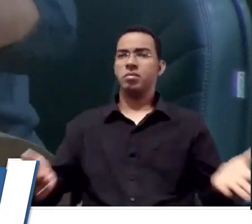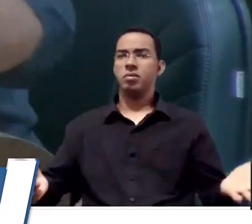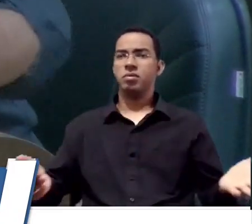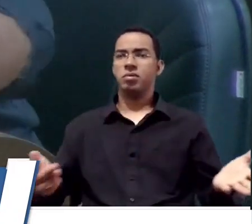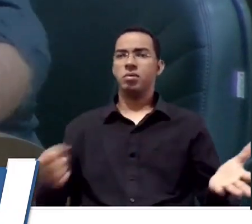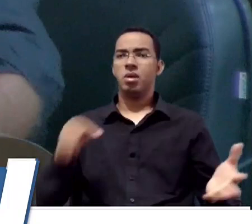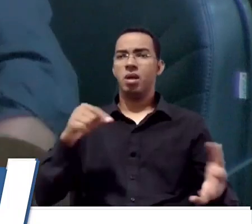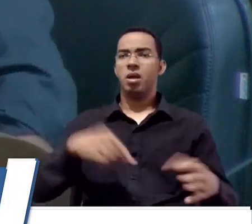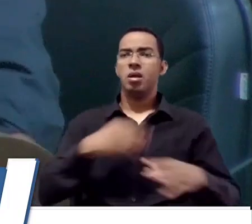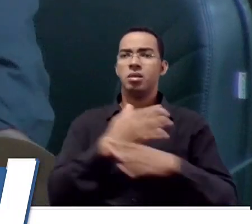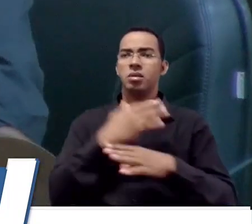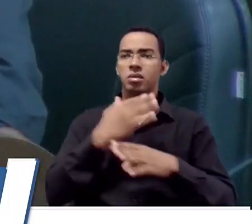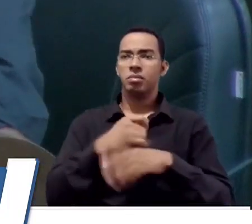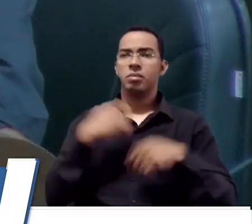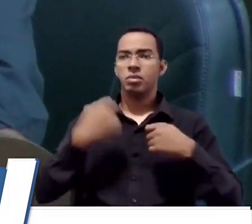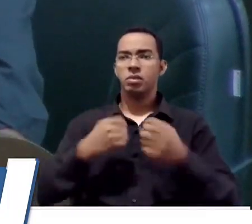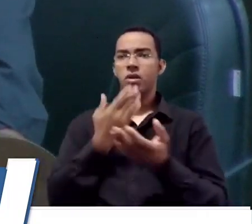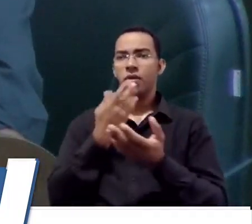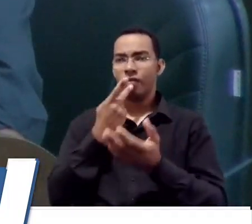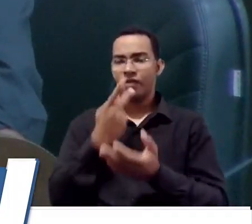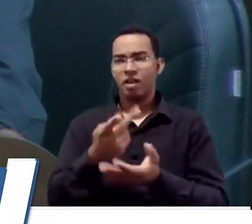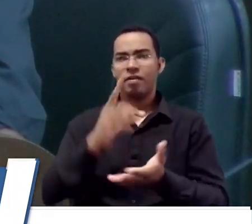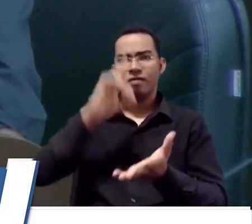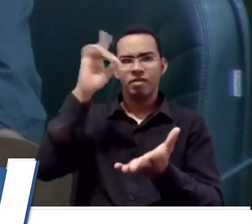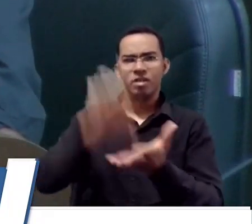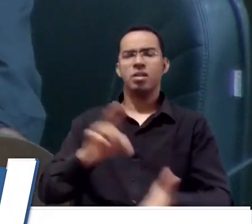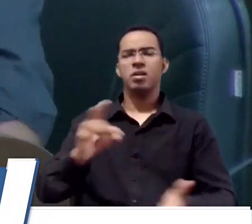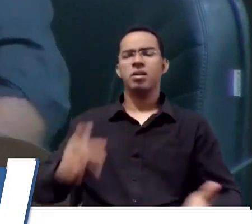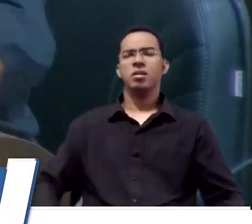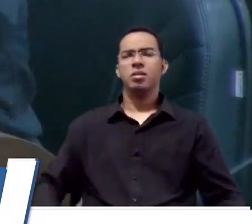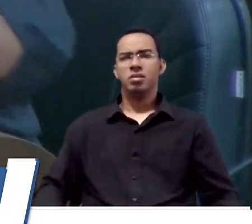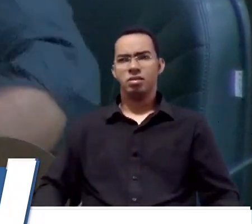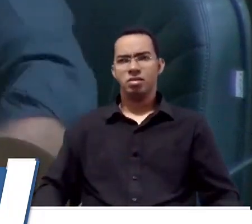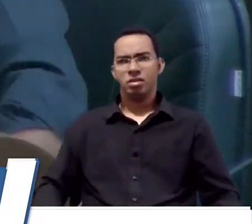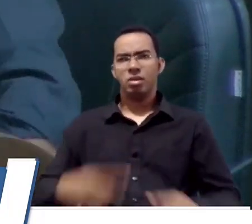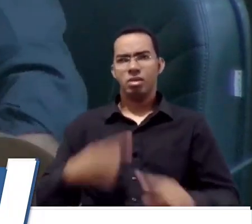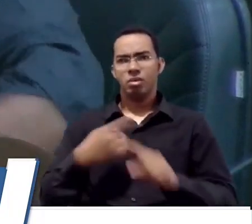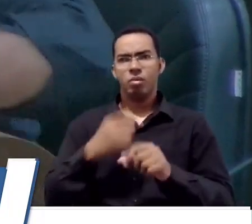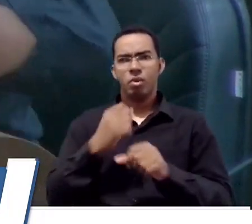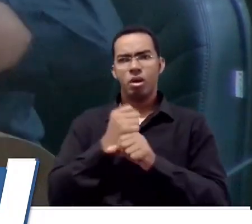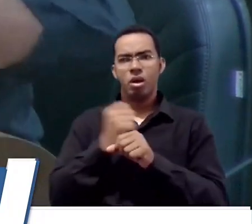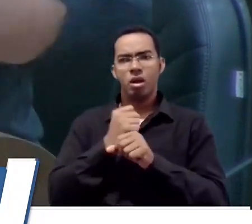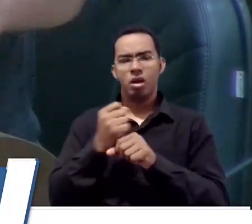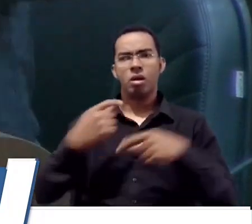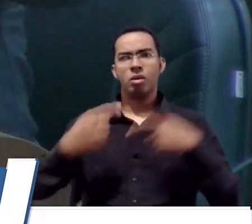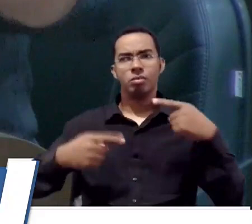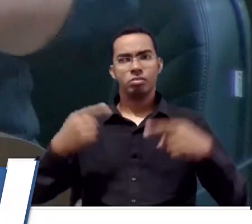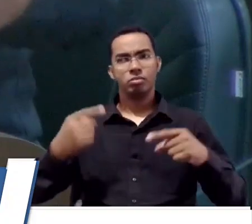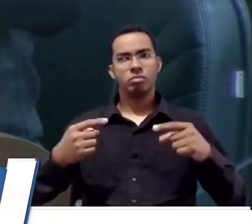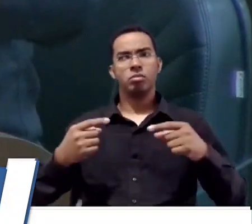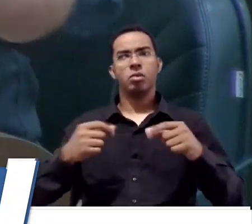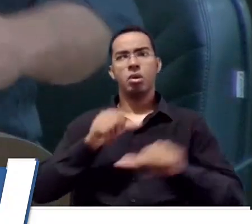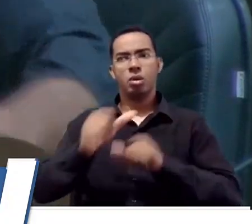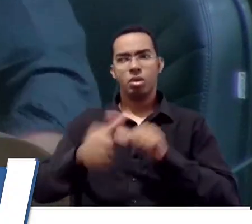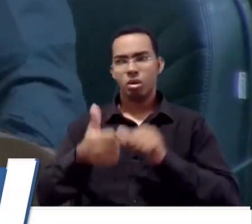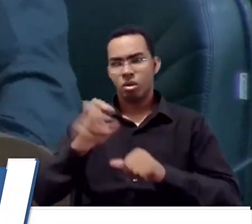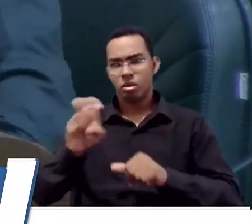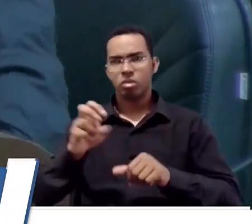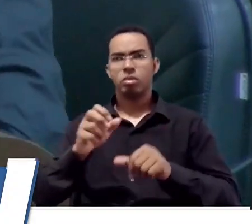cidade tem que começar a falar a verdade. Porque é um ano político, quer trocar os 15, quer